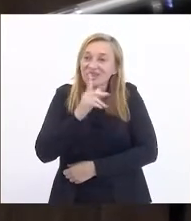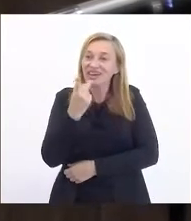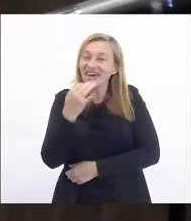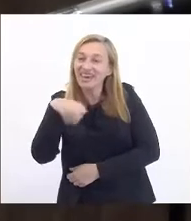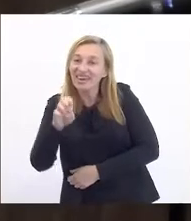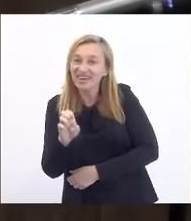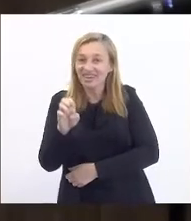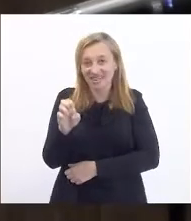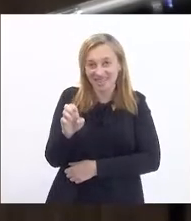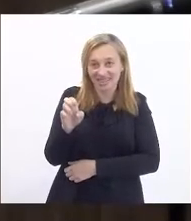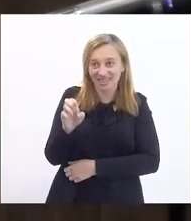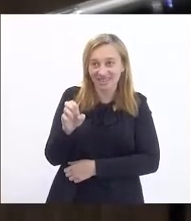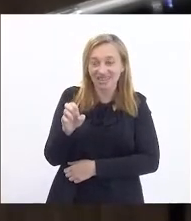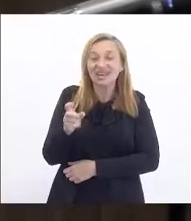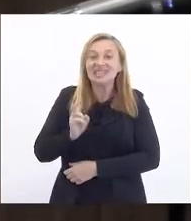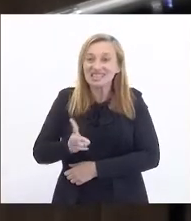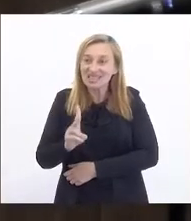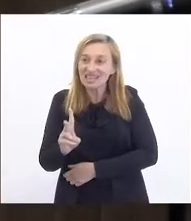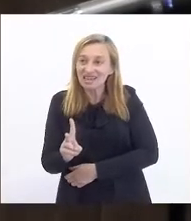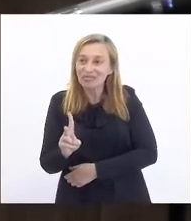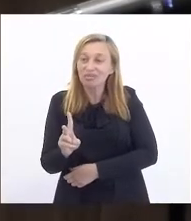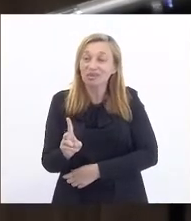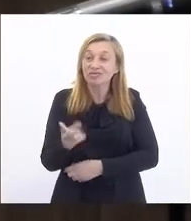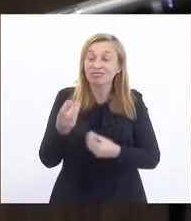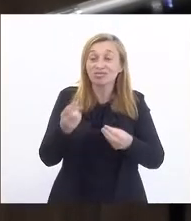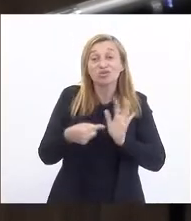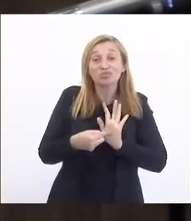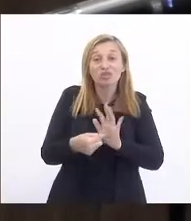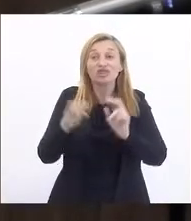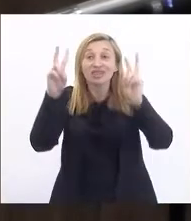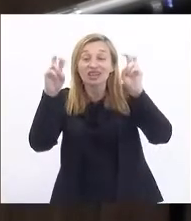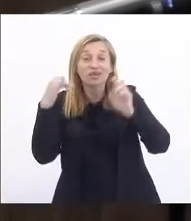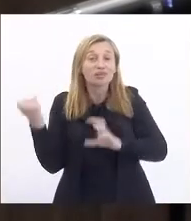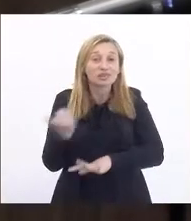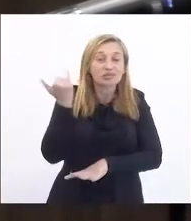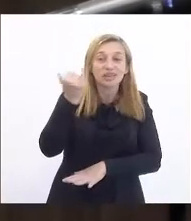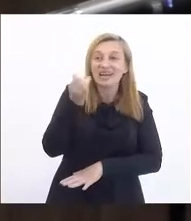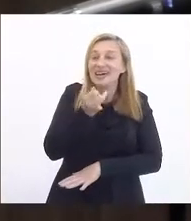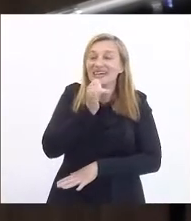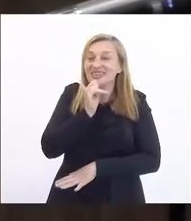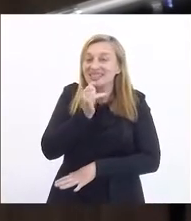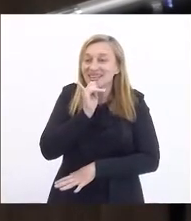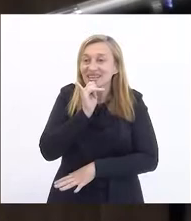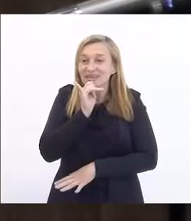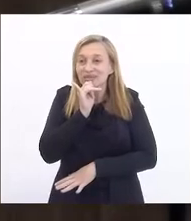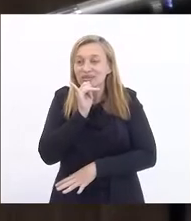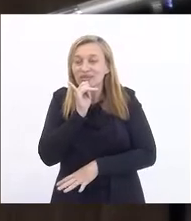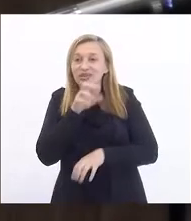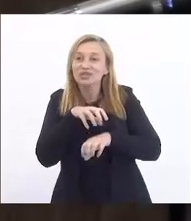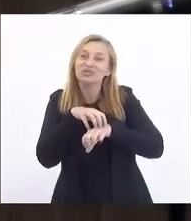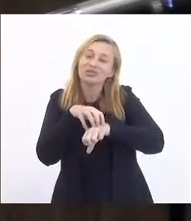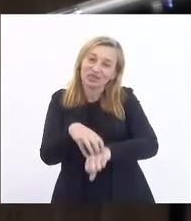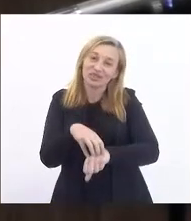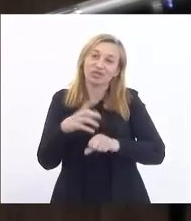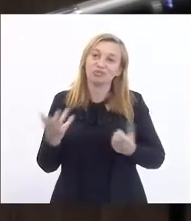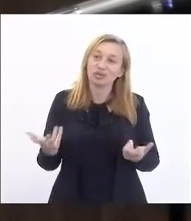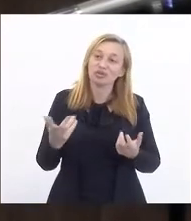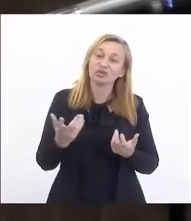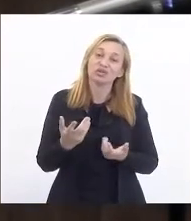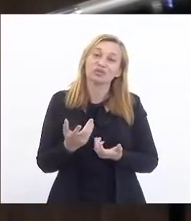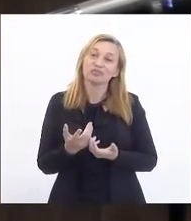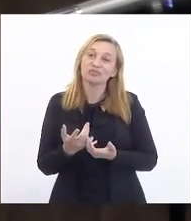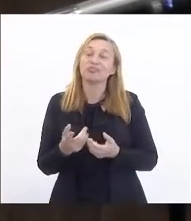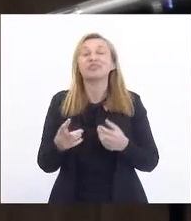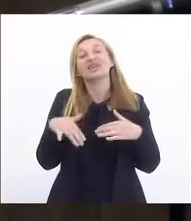Silveira que sempre nos traz temas importantes como por exemplo a questão do transporte urbano